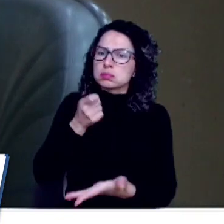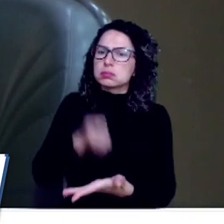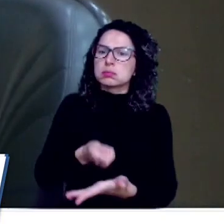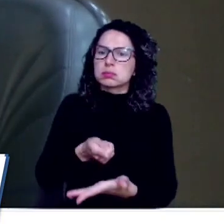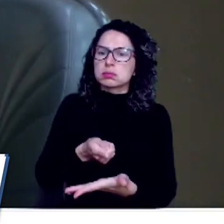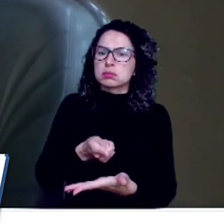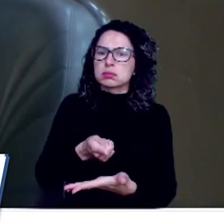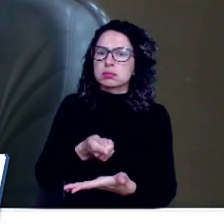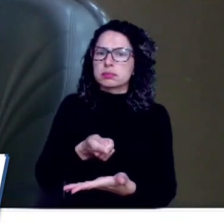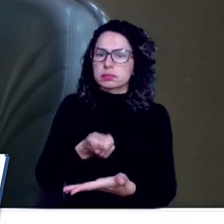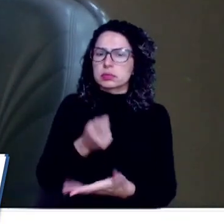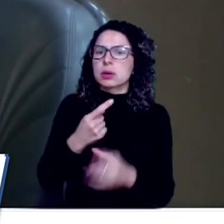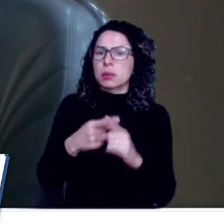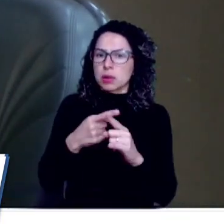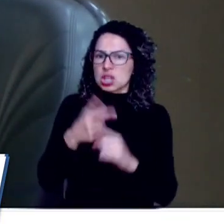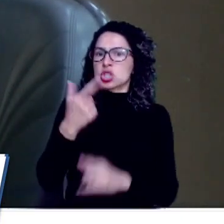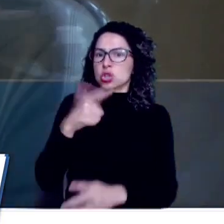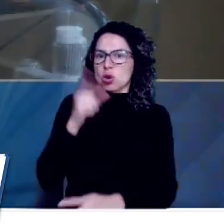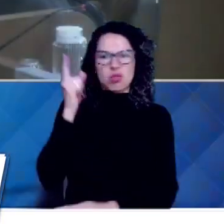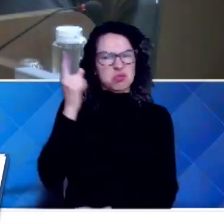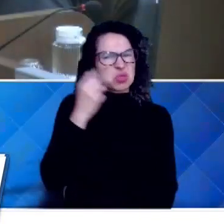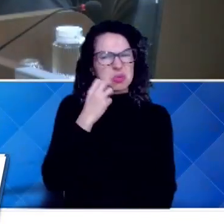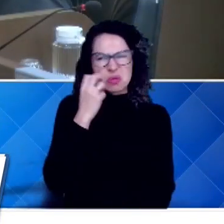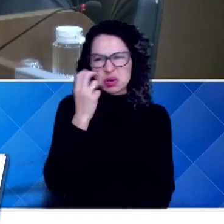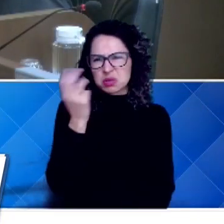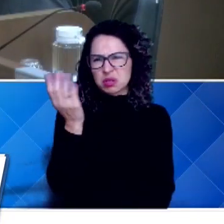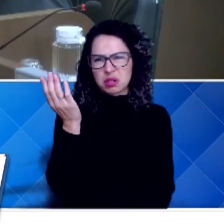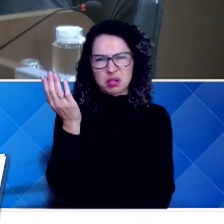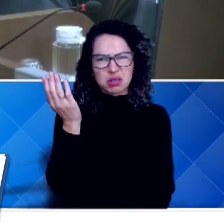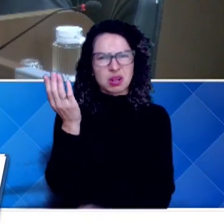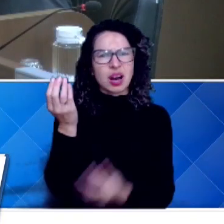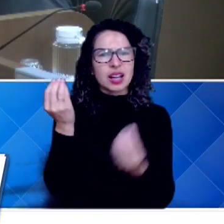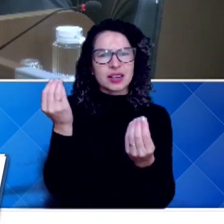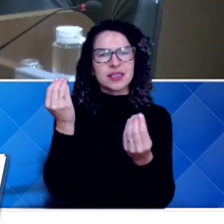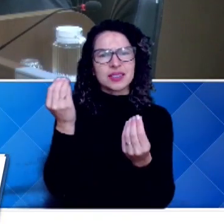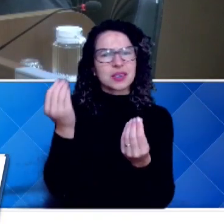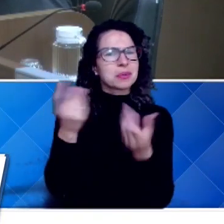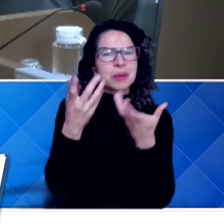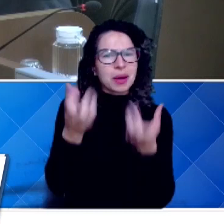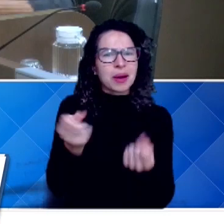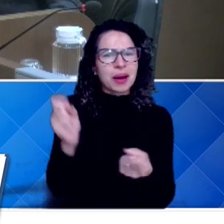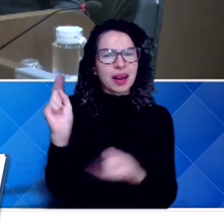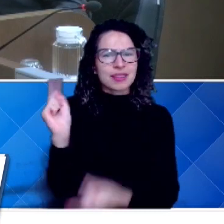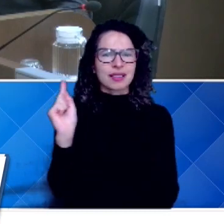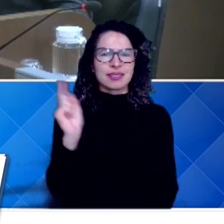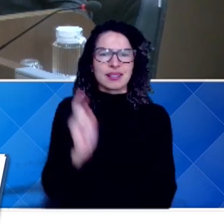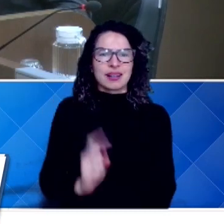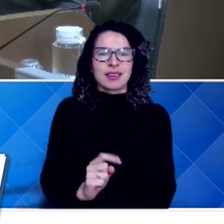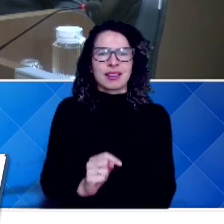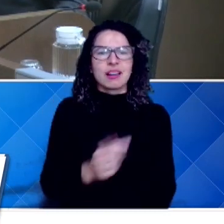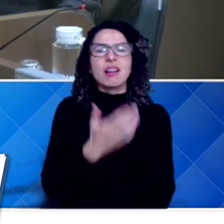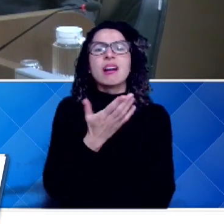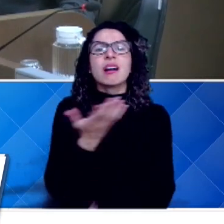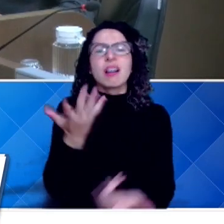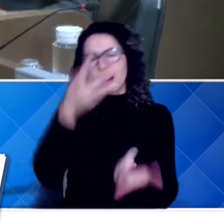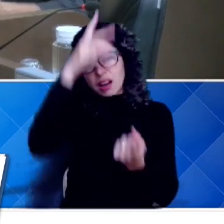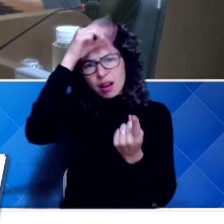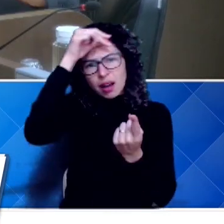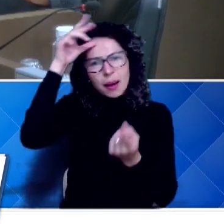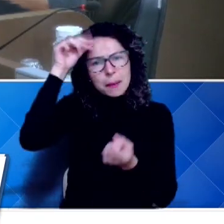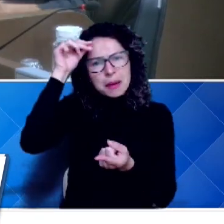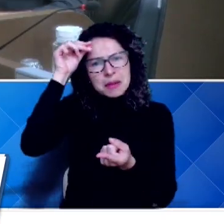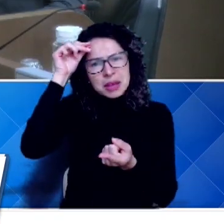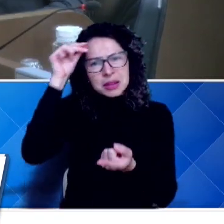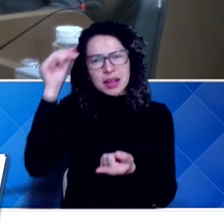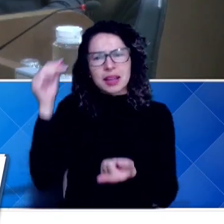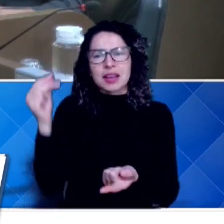Porque tem que repetir, porque isso aí é uma vergonha. Isso não dá para aceitar. Será que a prefeitura, se for